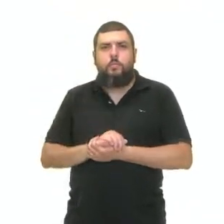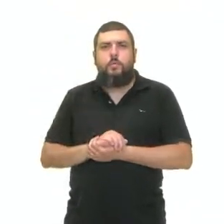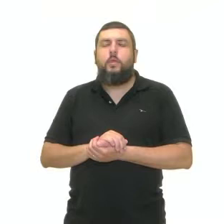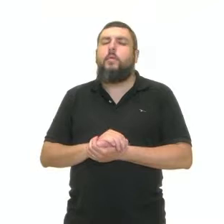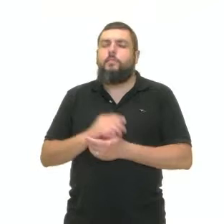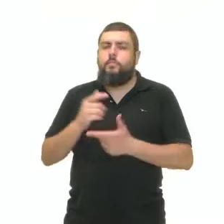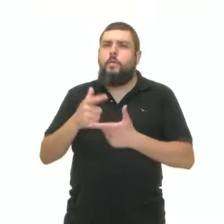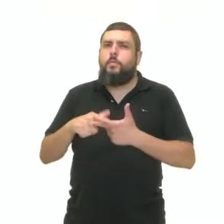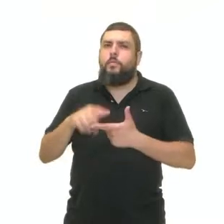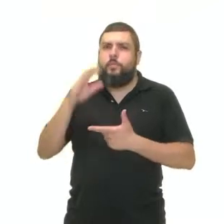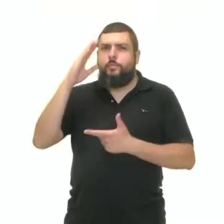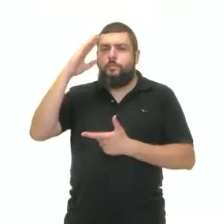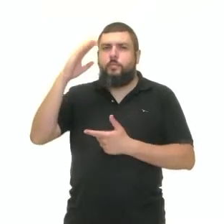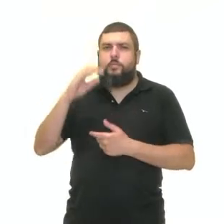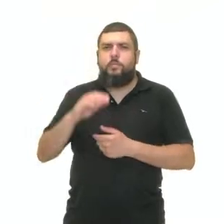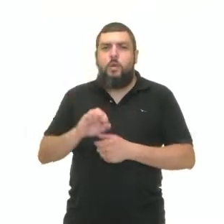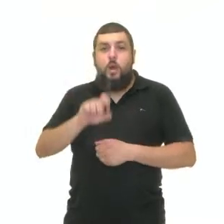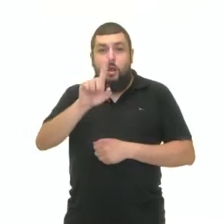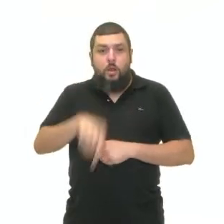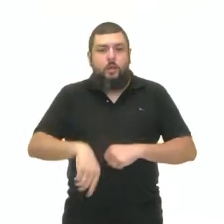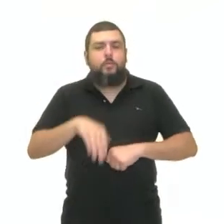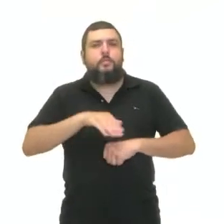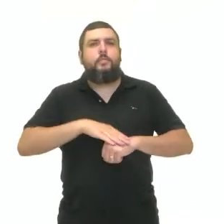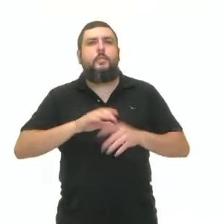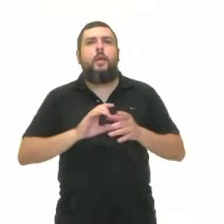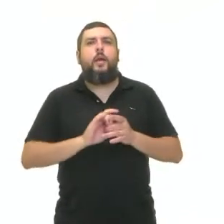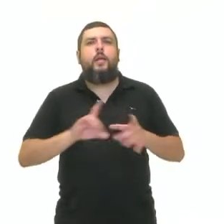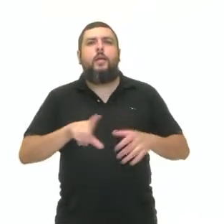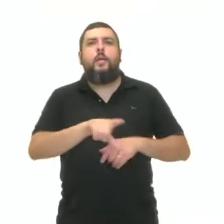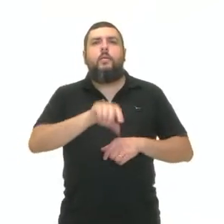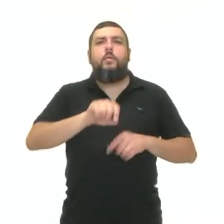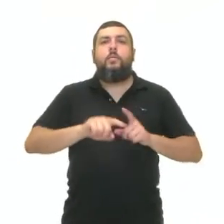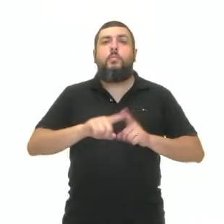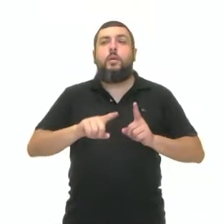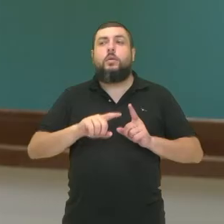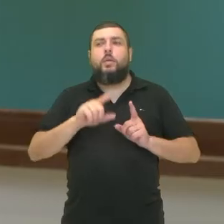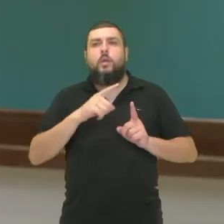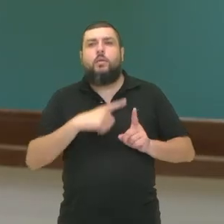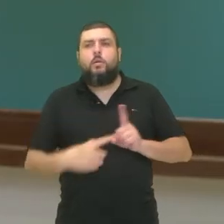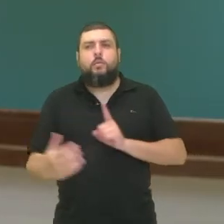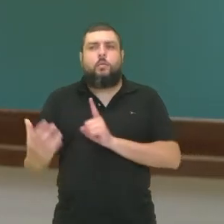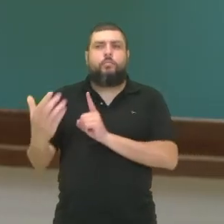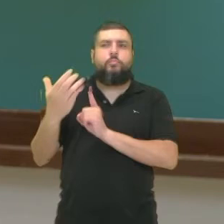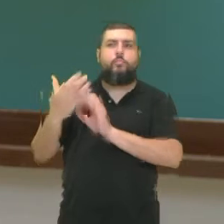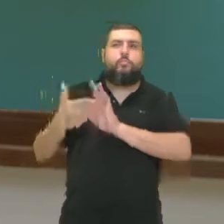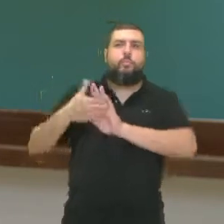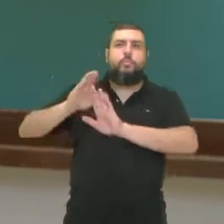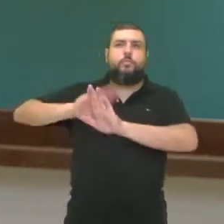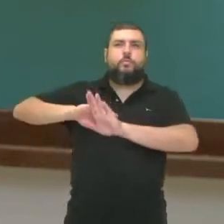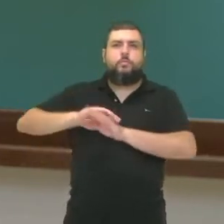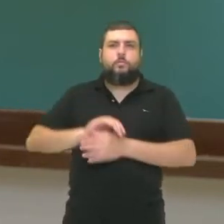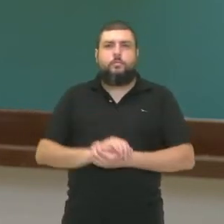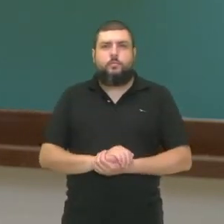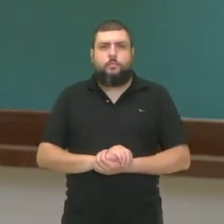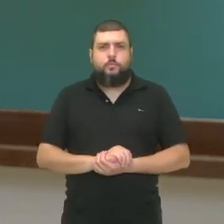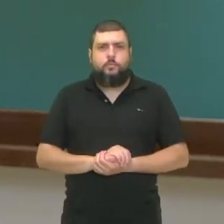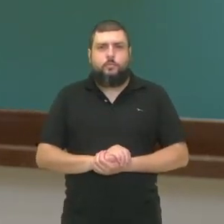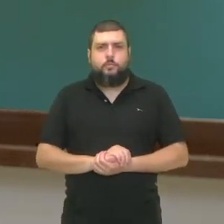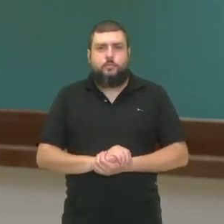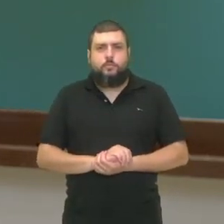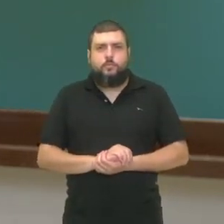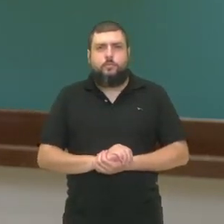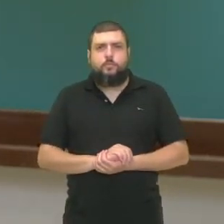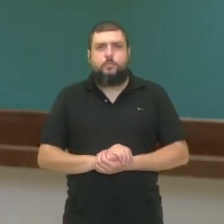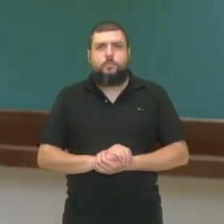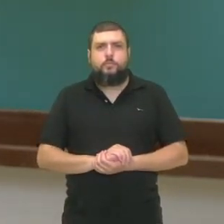ilusão de liberdade de escolha que muitas vezes é gerada pelo algoritmo. Então, sempre vendo aqui a referência